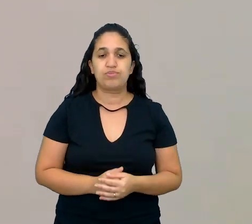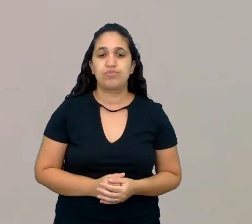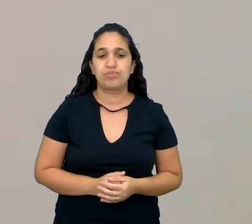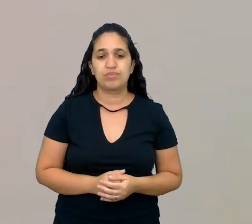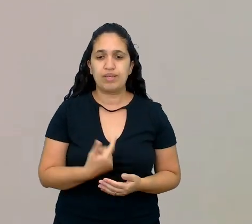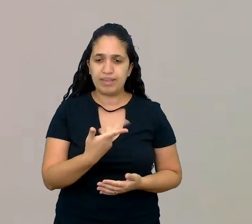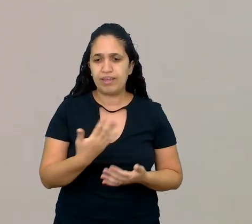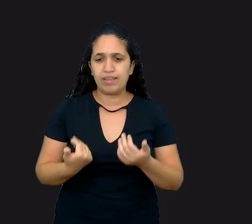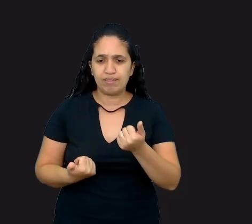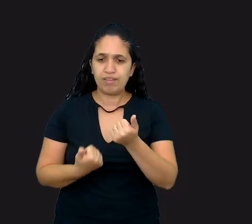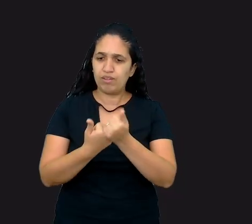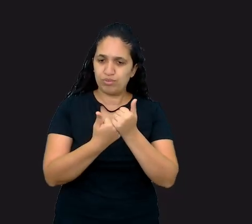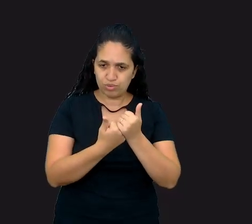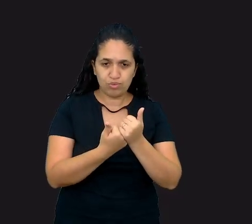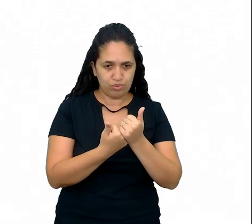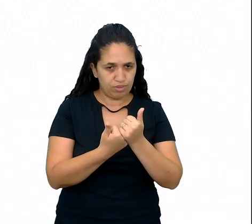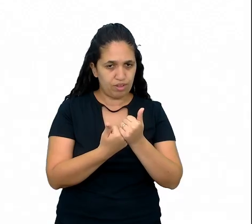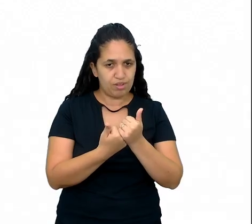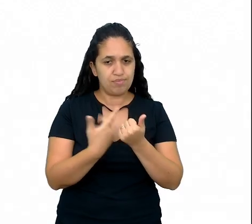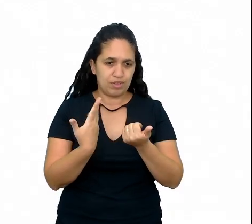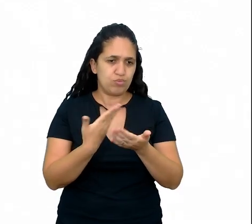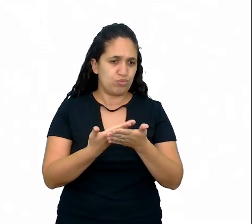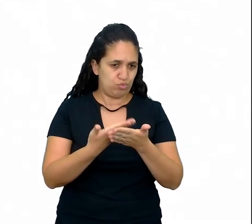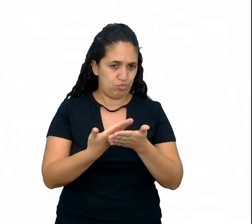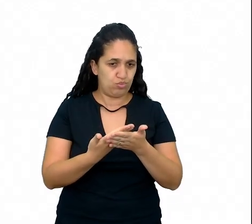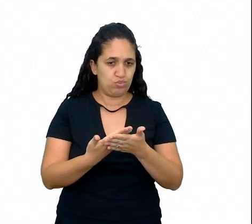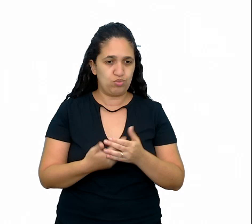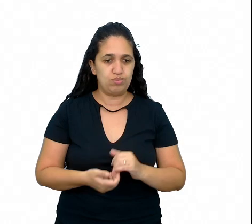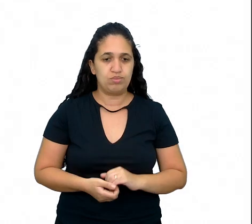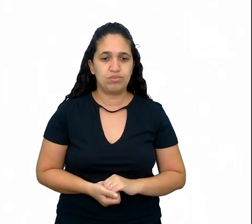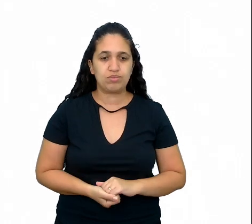dá suporte, né, para a formação.